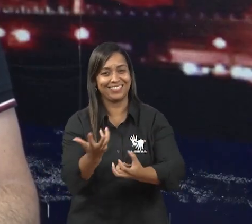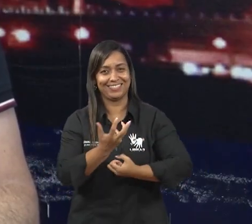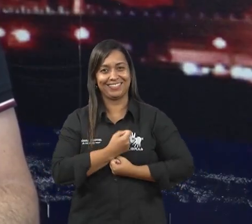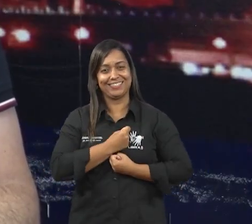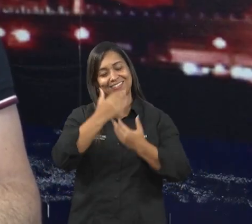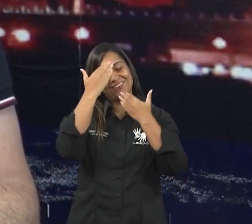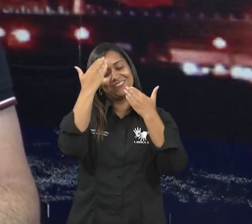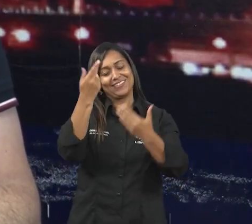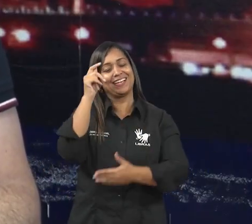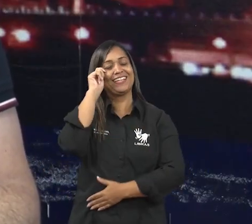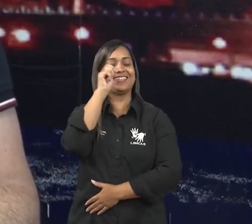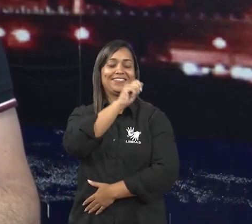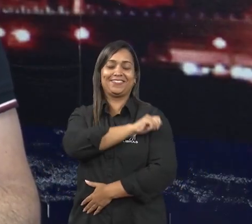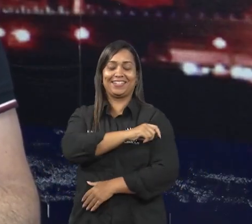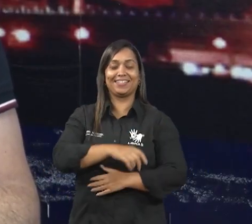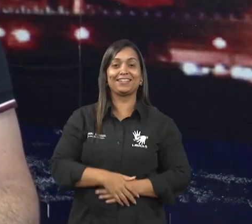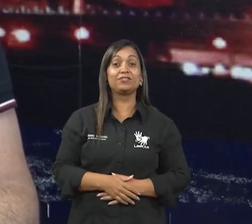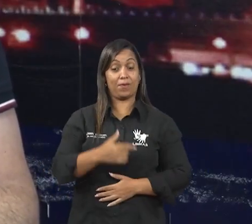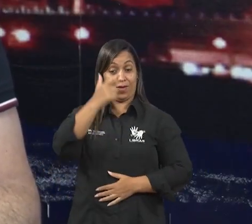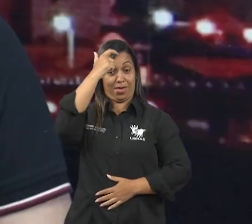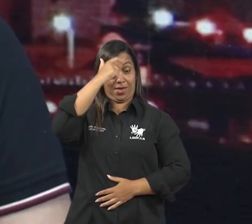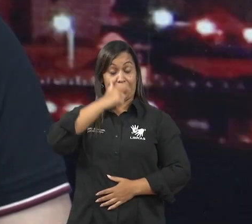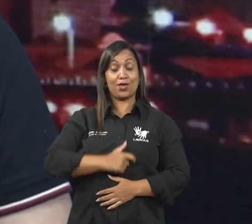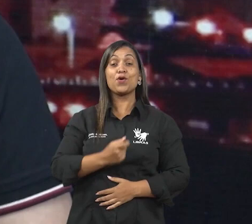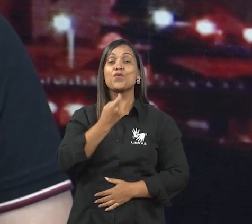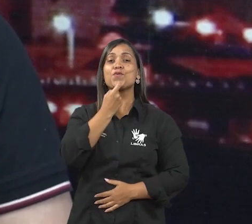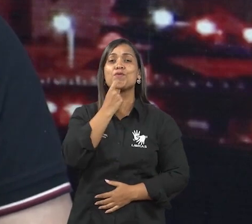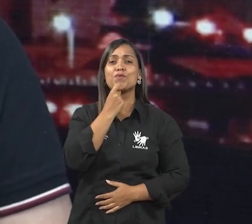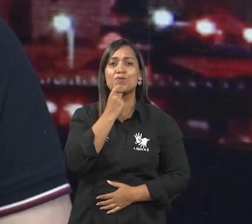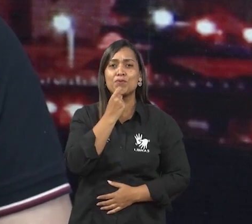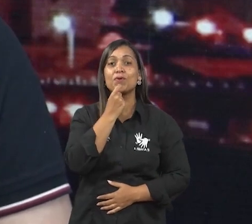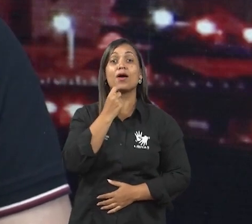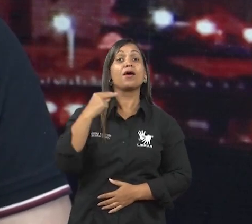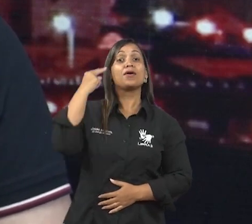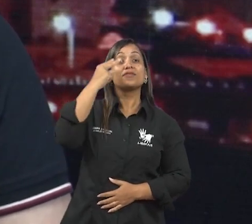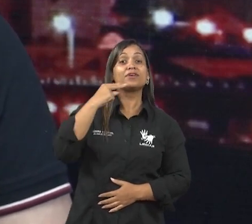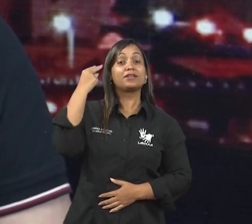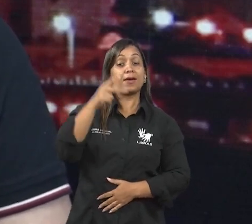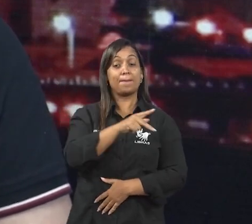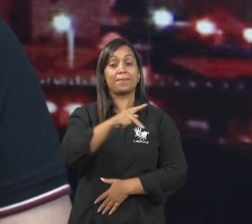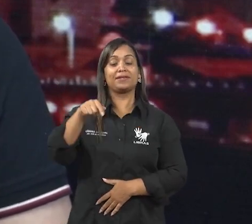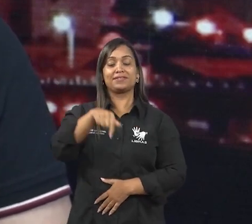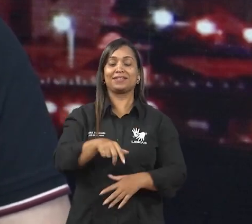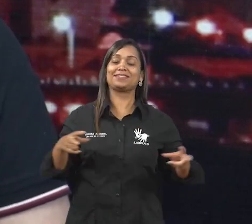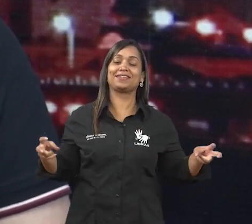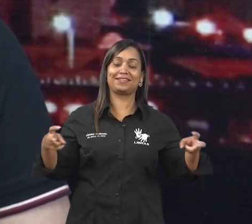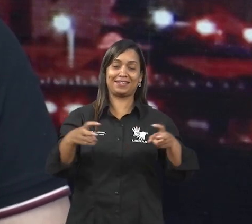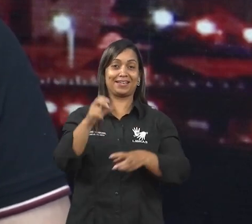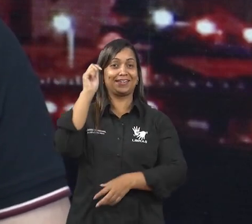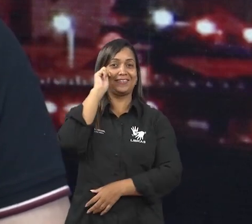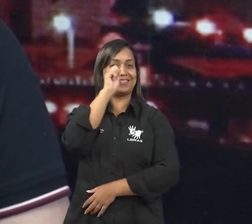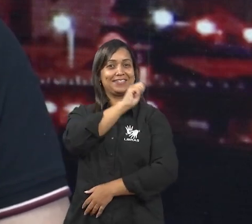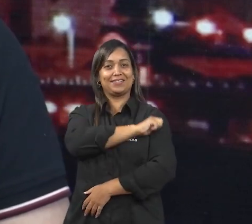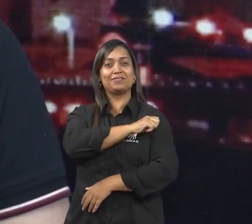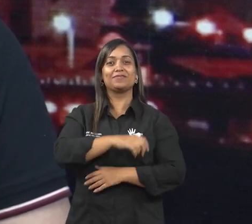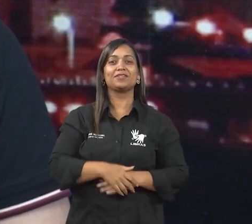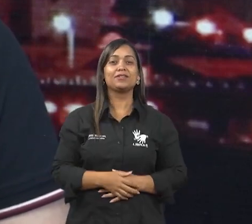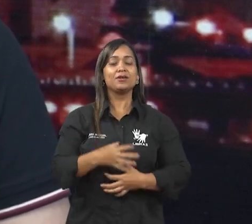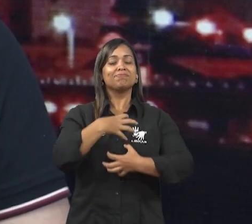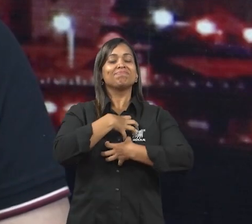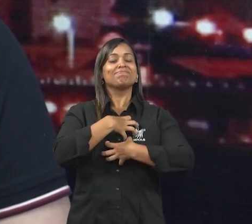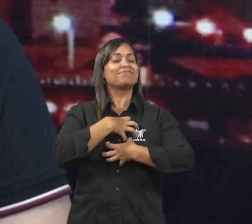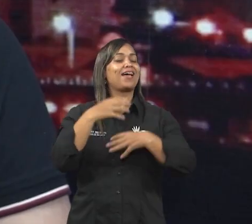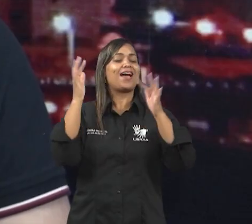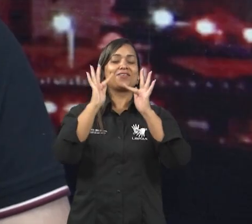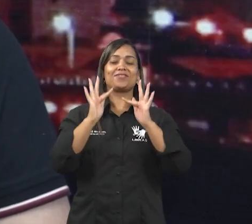braços abertos. Obrigado, São José do Rio Preto. Eu, Luciano Julião, vereador, presidente da Câmara de São José